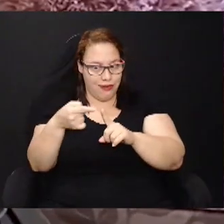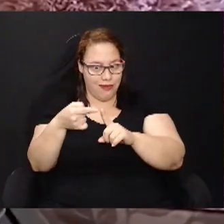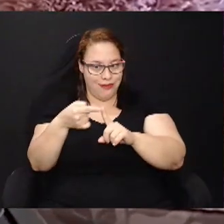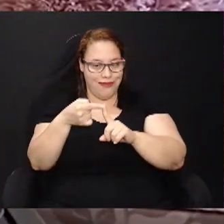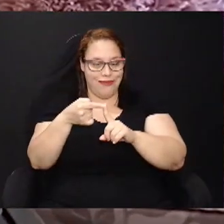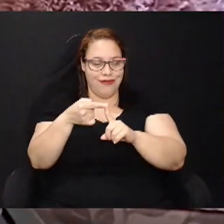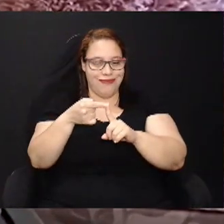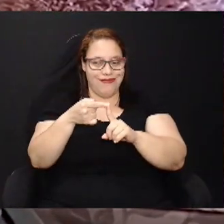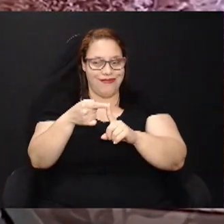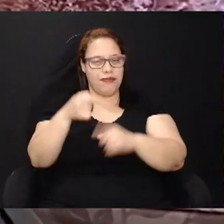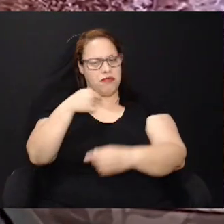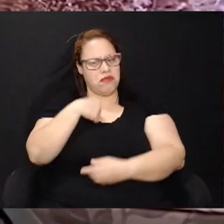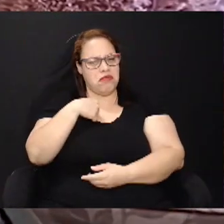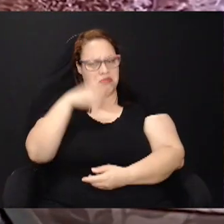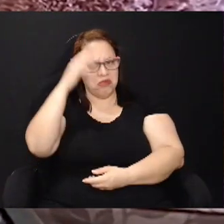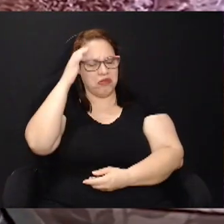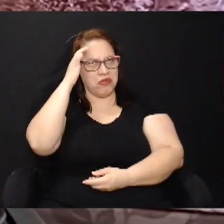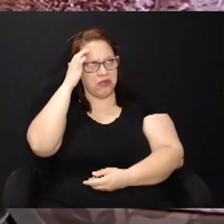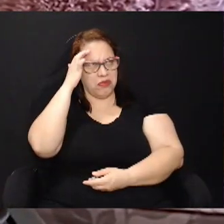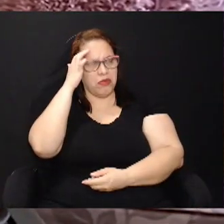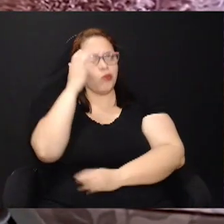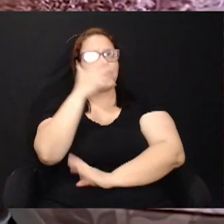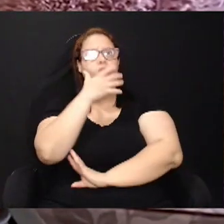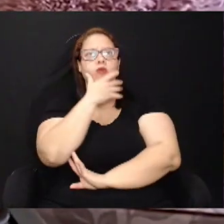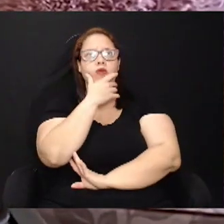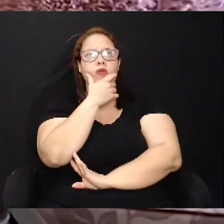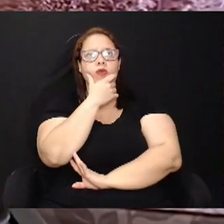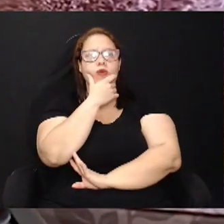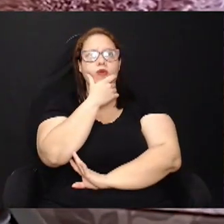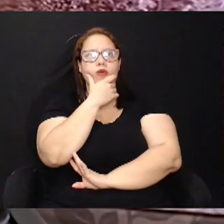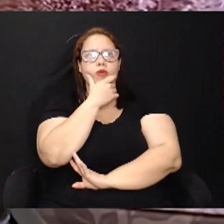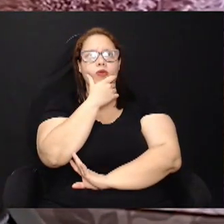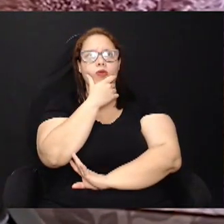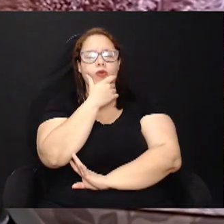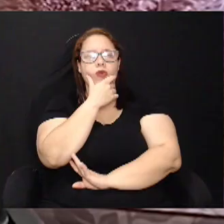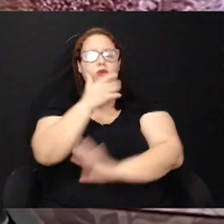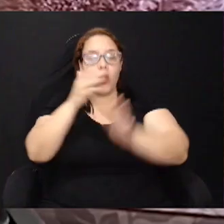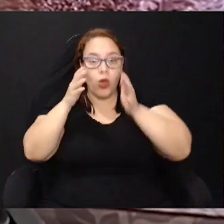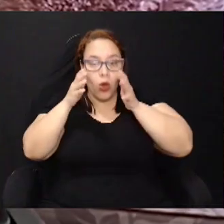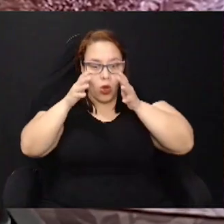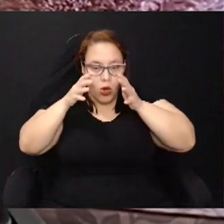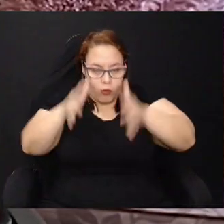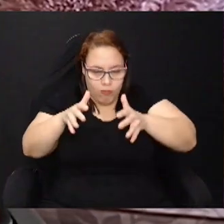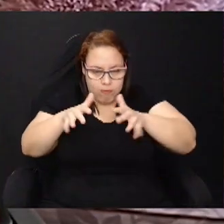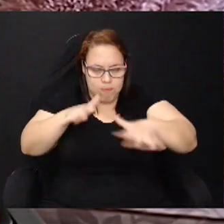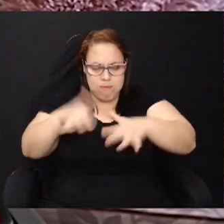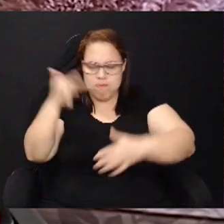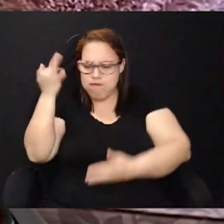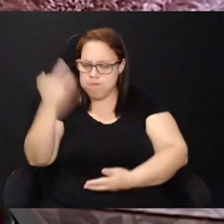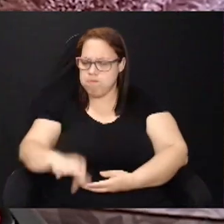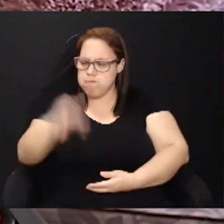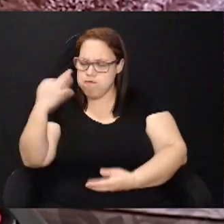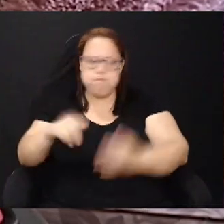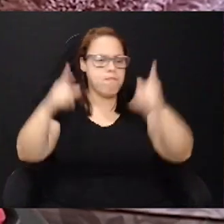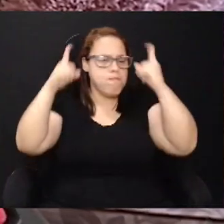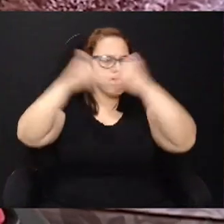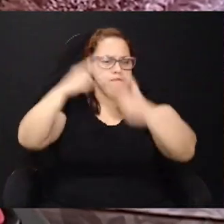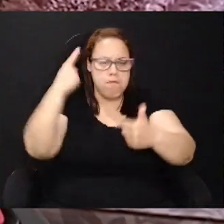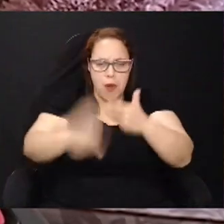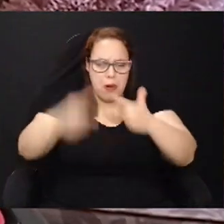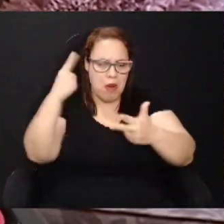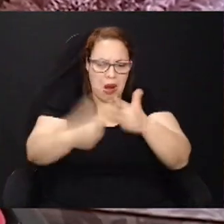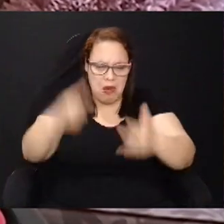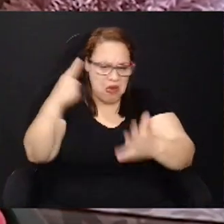eu, de tirar o nosso foco daquele momento de dor, daquele momento de